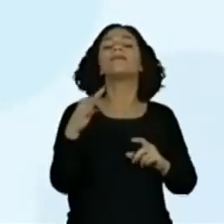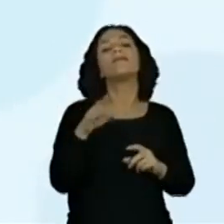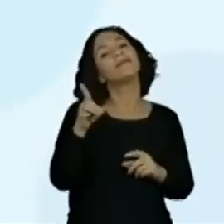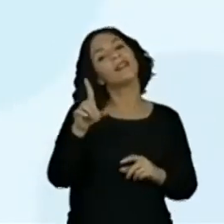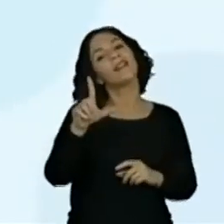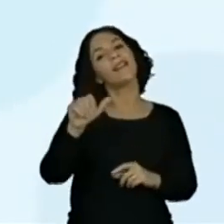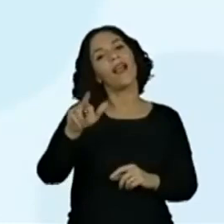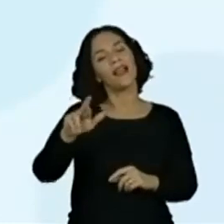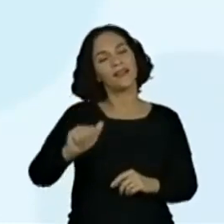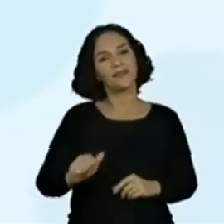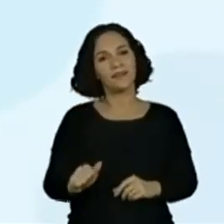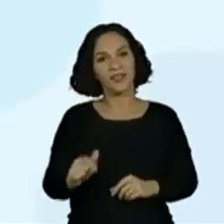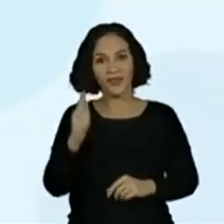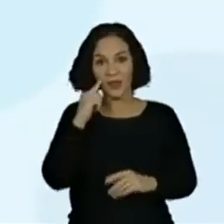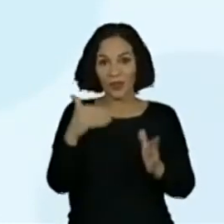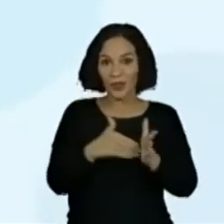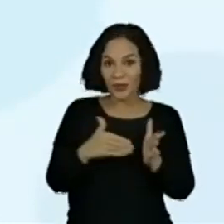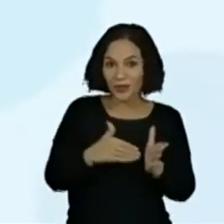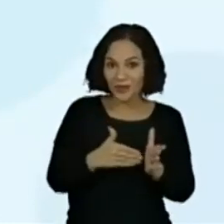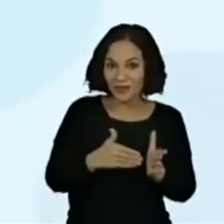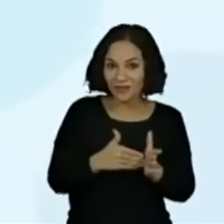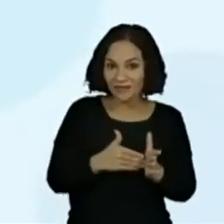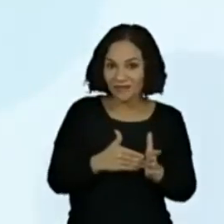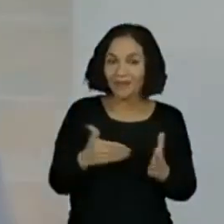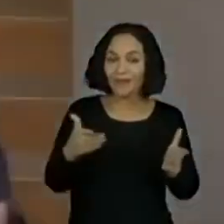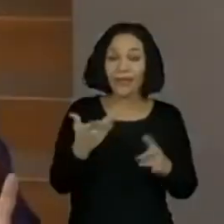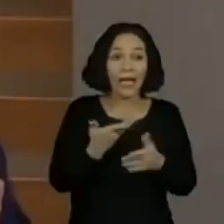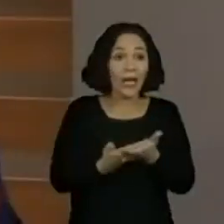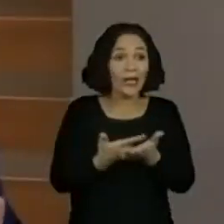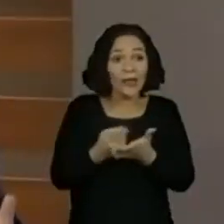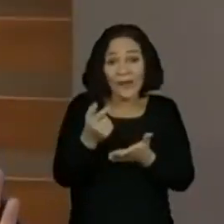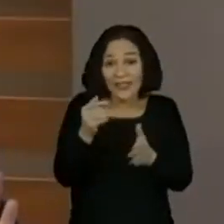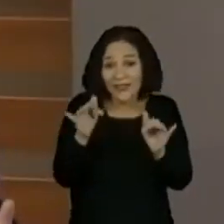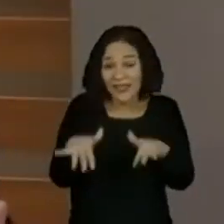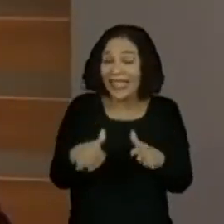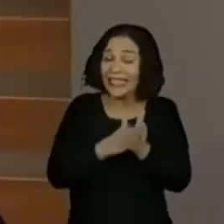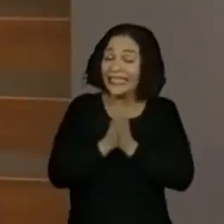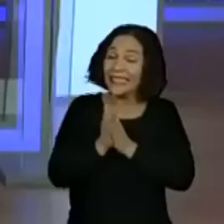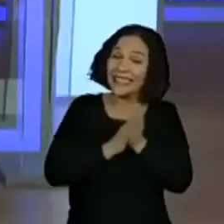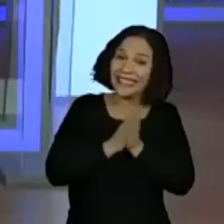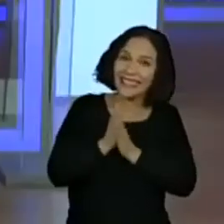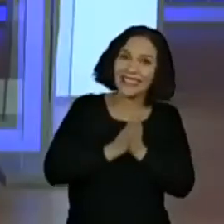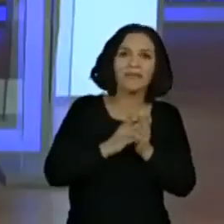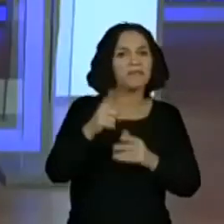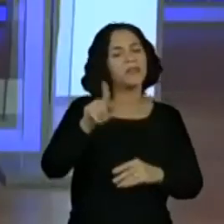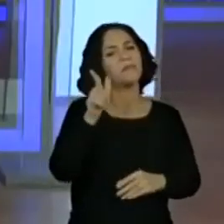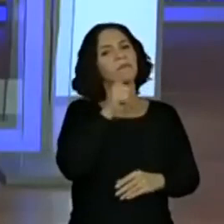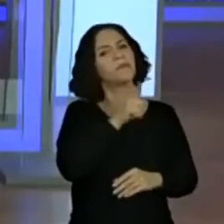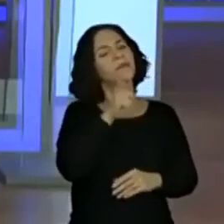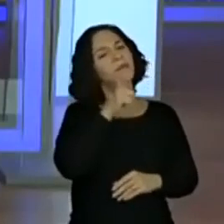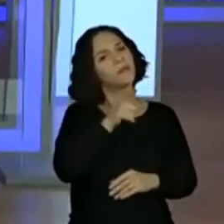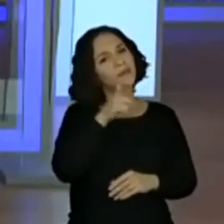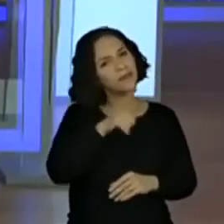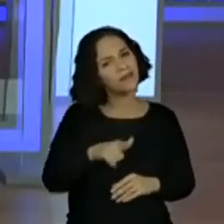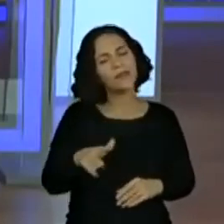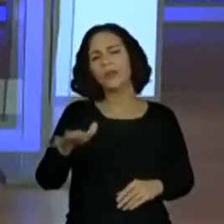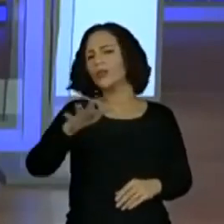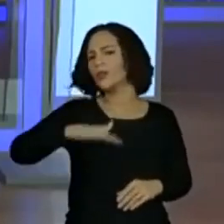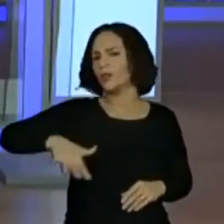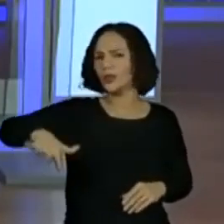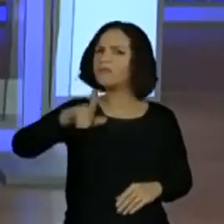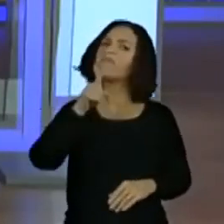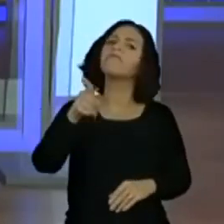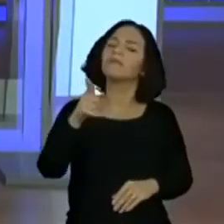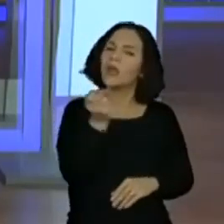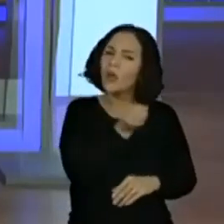Lara. Vamos para a nossa última atividade do dia, que a nossa aula está caminhando para o final, professora Kelly. E eles estão acertando. Eles e todo mundo. E vocês